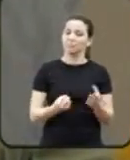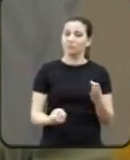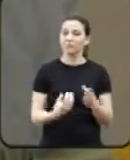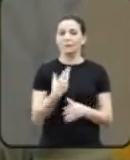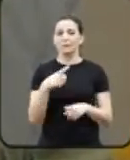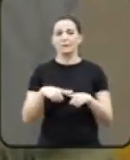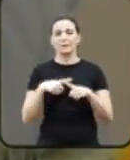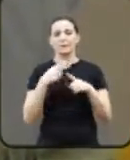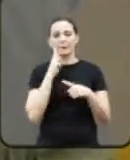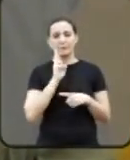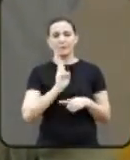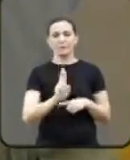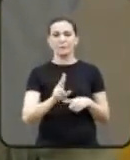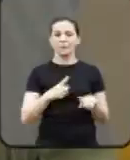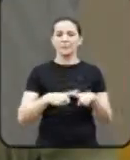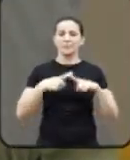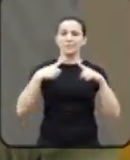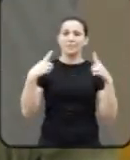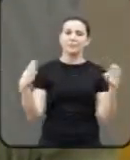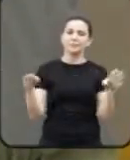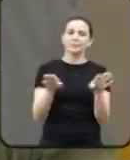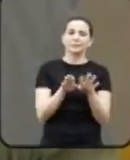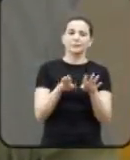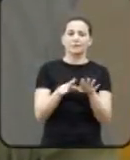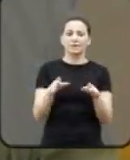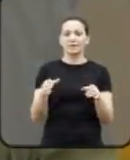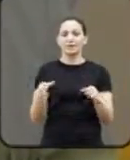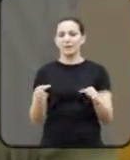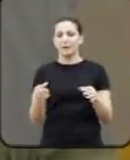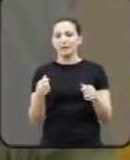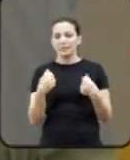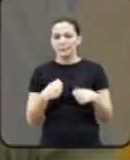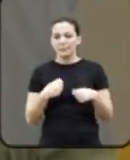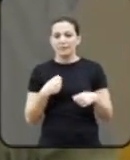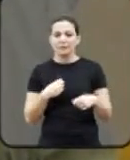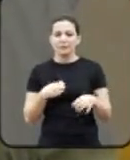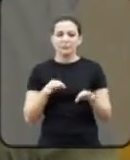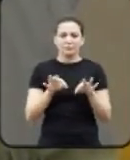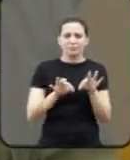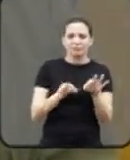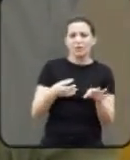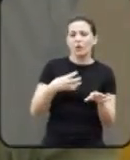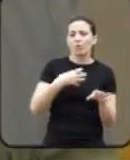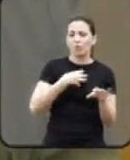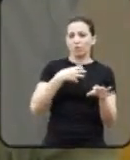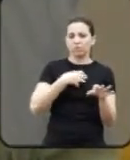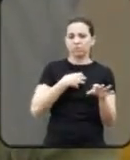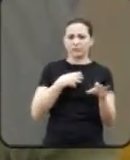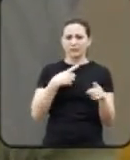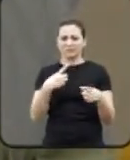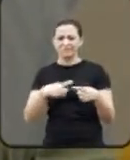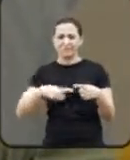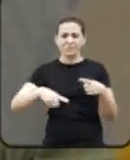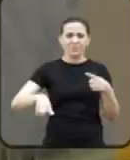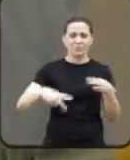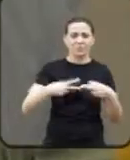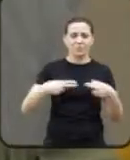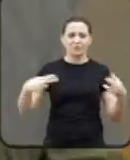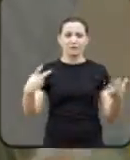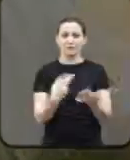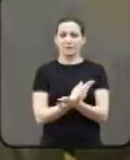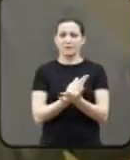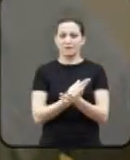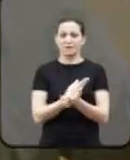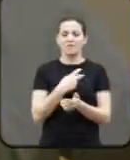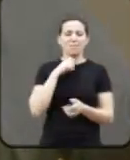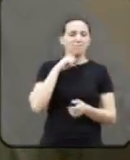é o resultado. Mas também nós temos que montar uma forma de coibir os excessos. Porque ninguém pode chegar, por exemplo,